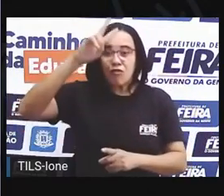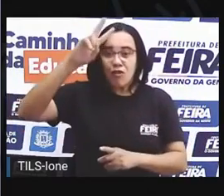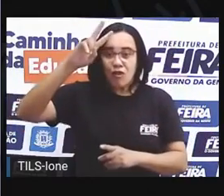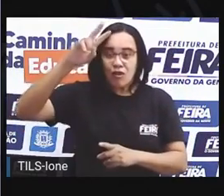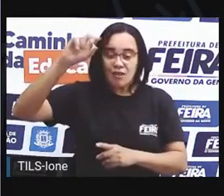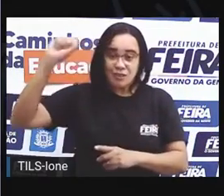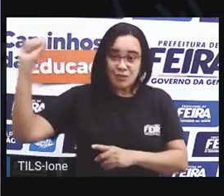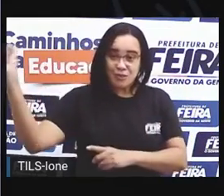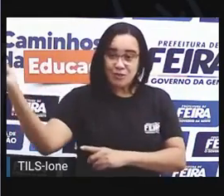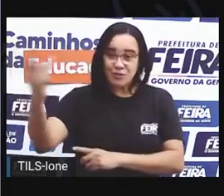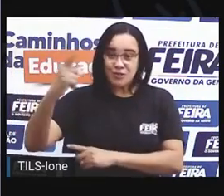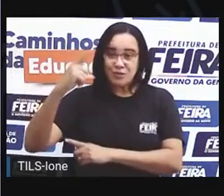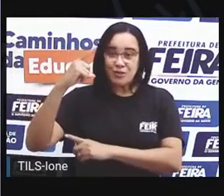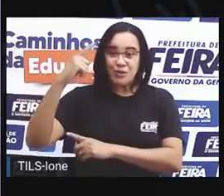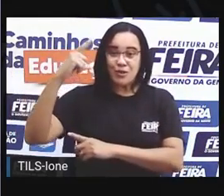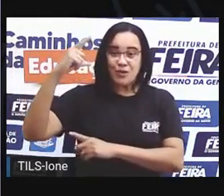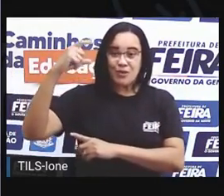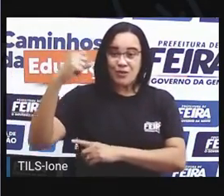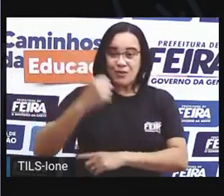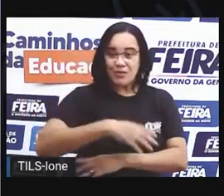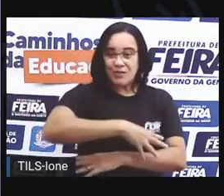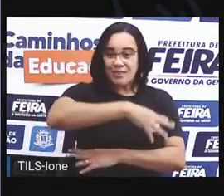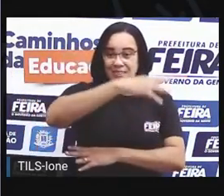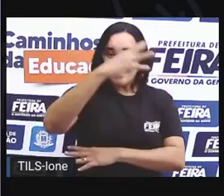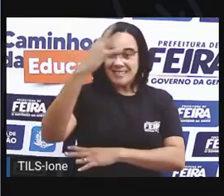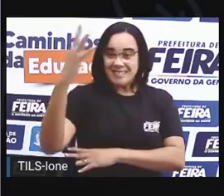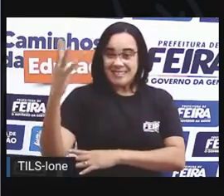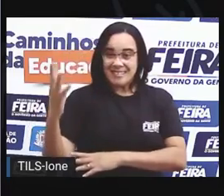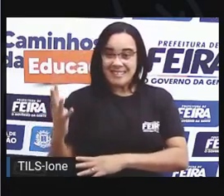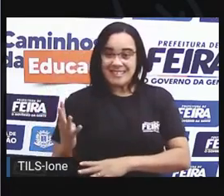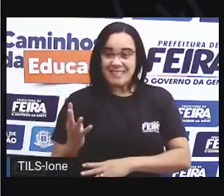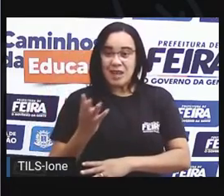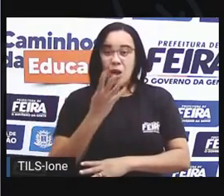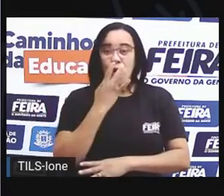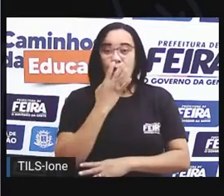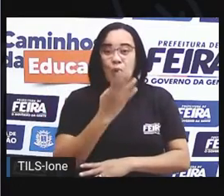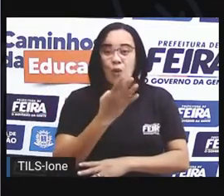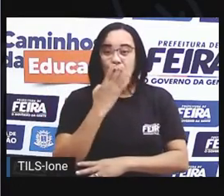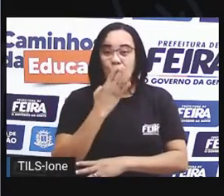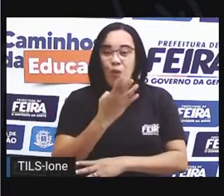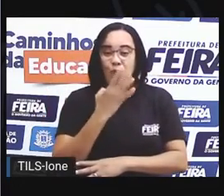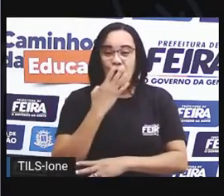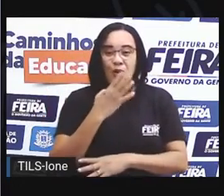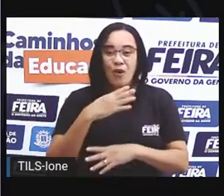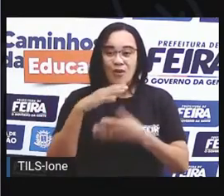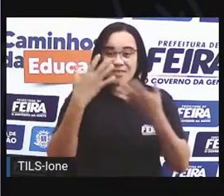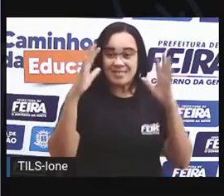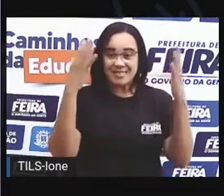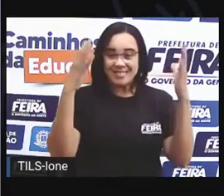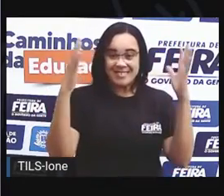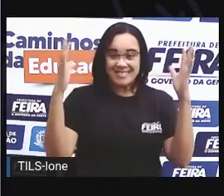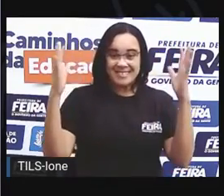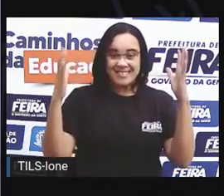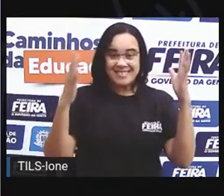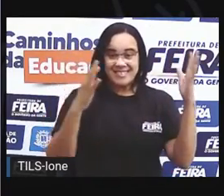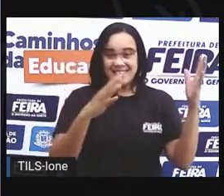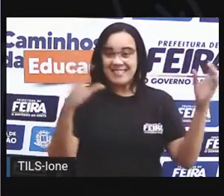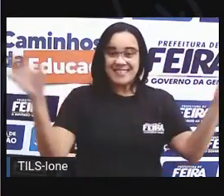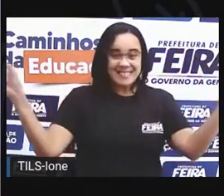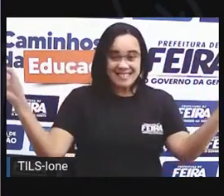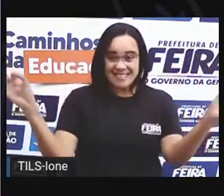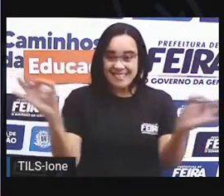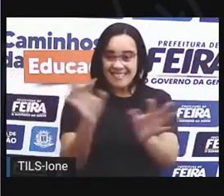sol e colorido com as cores do arco-íris. Que lindo! Acabou a